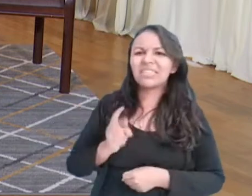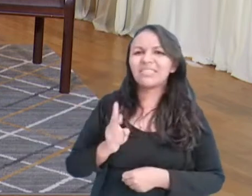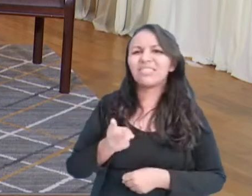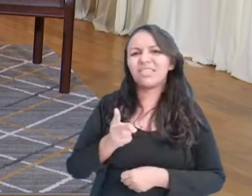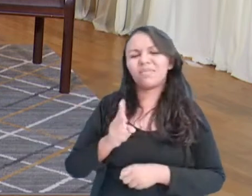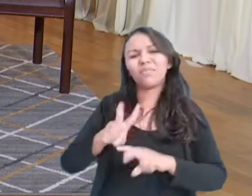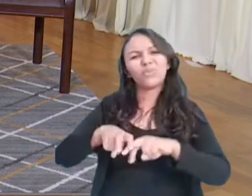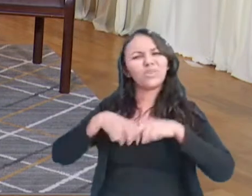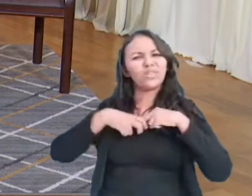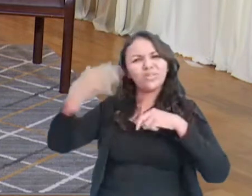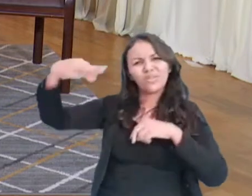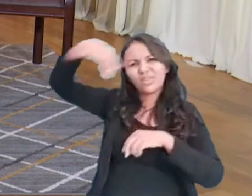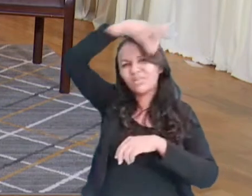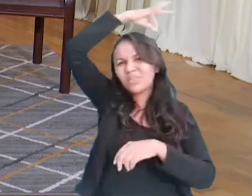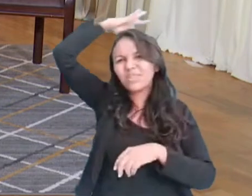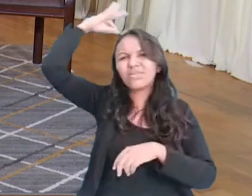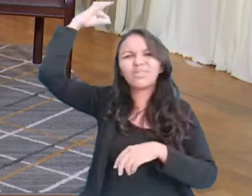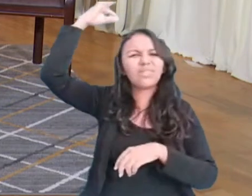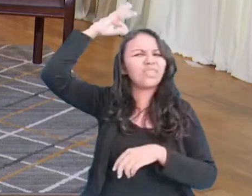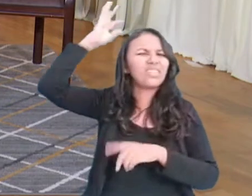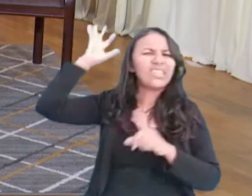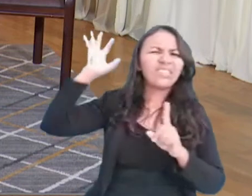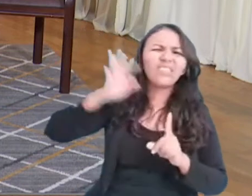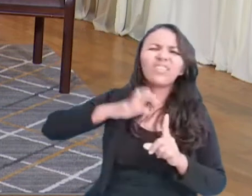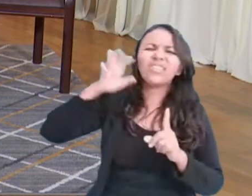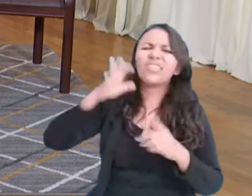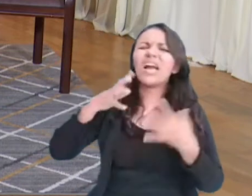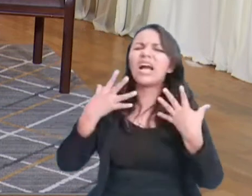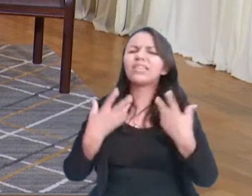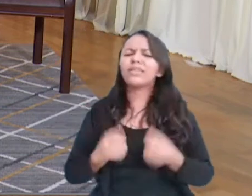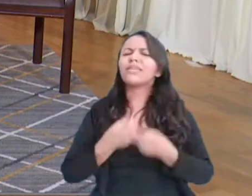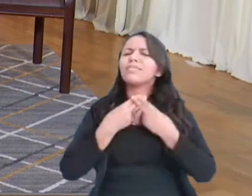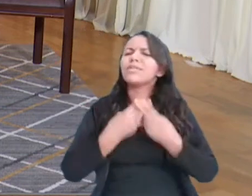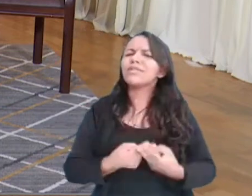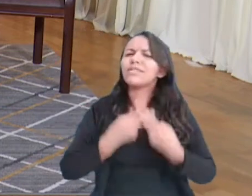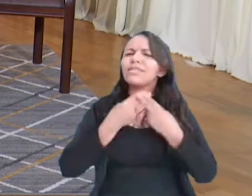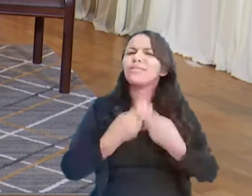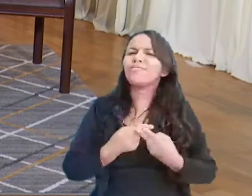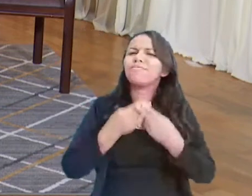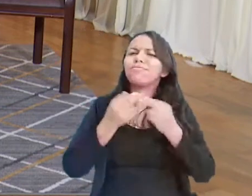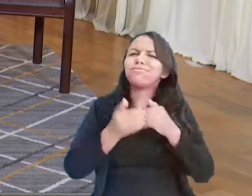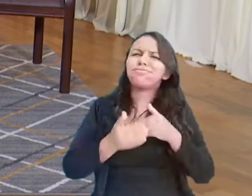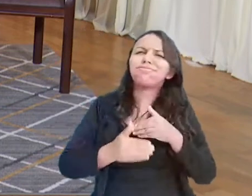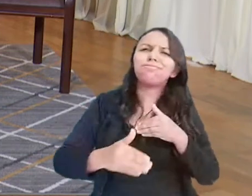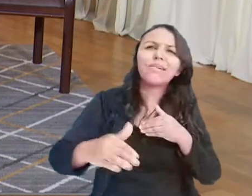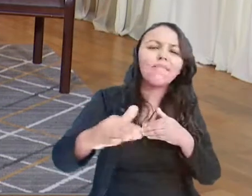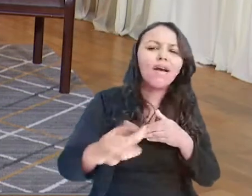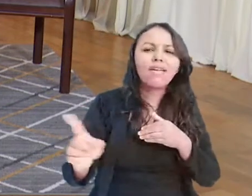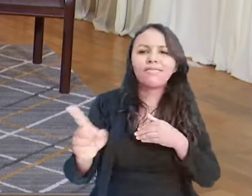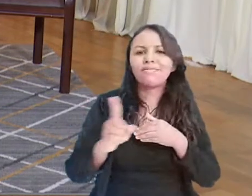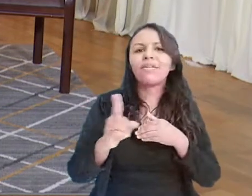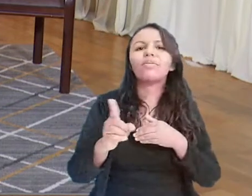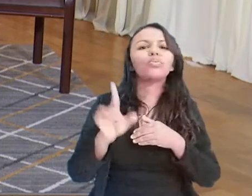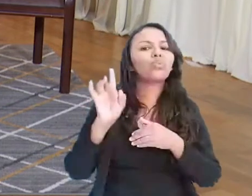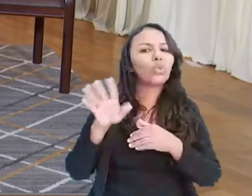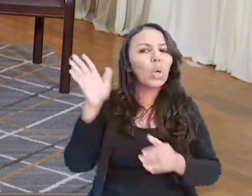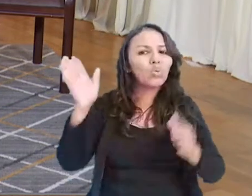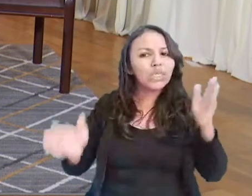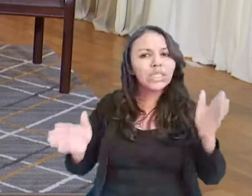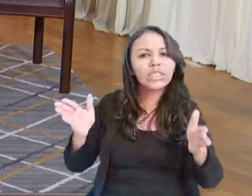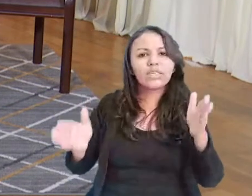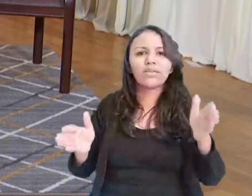poderia tolerar por mais tempo do que o período já estabelecido por Deus, o seu tempo de graça. E durante esse período Noé